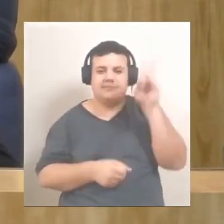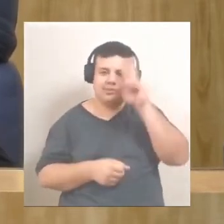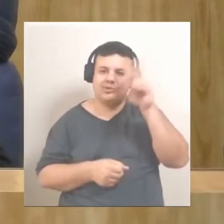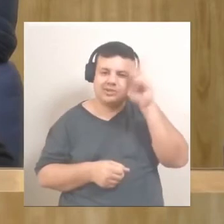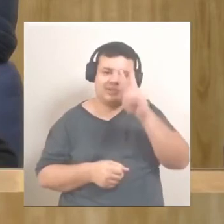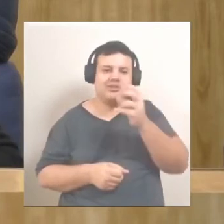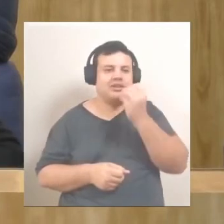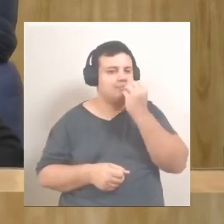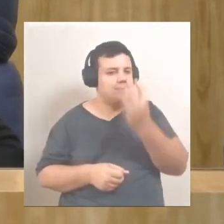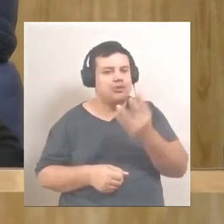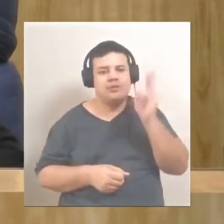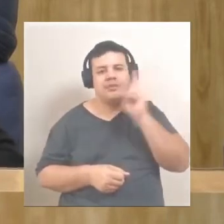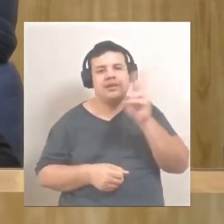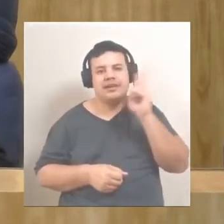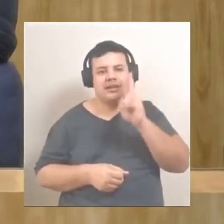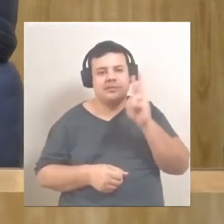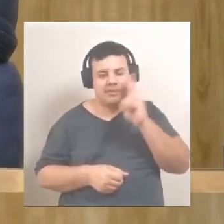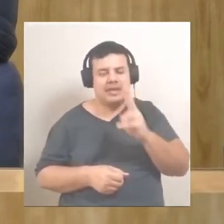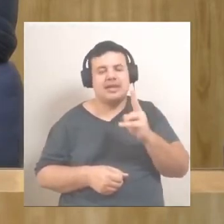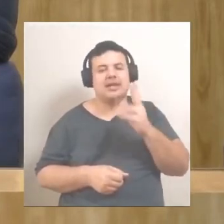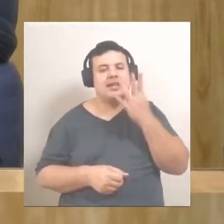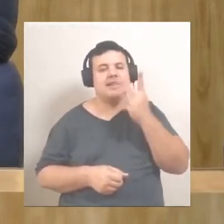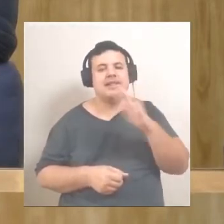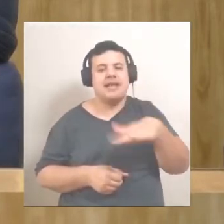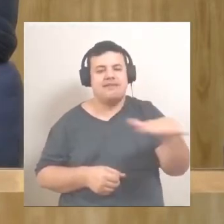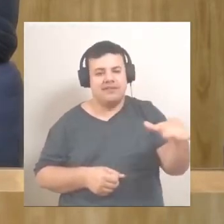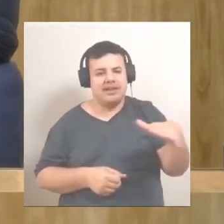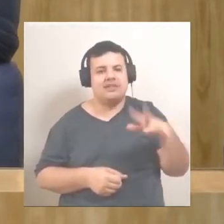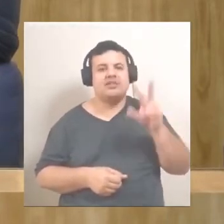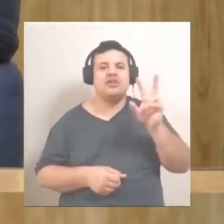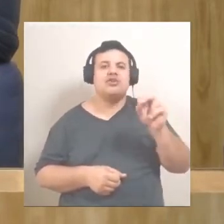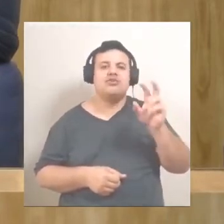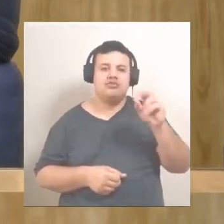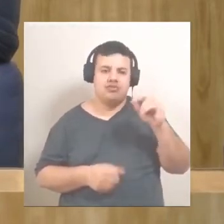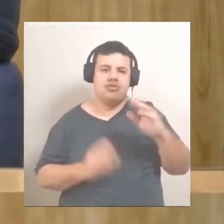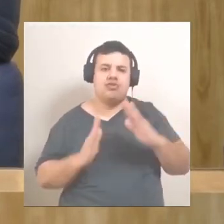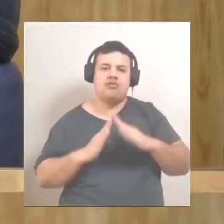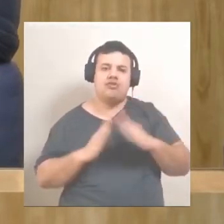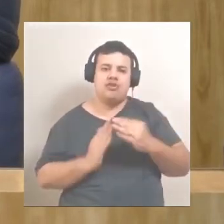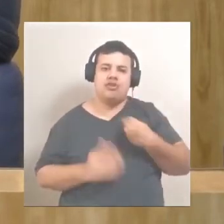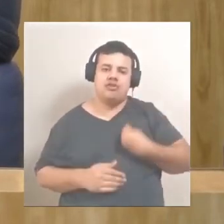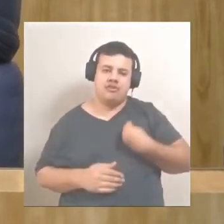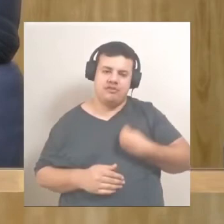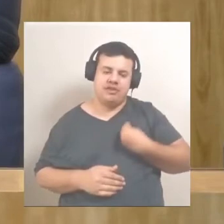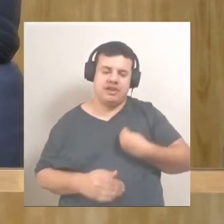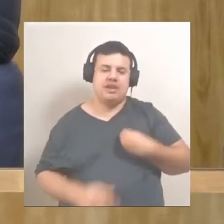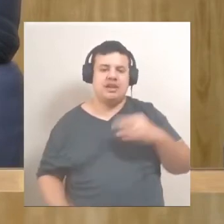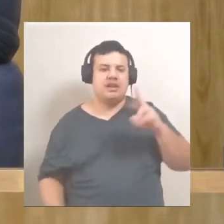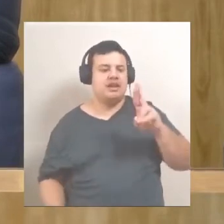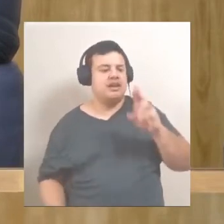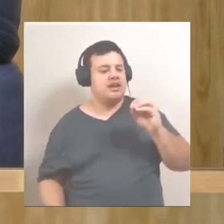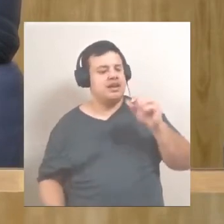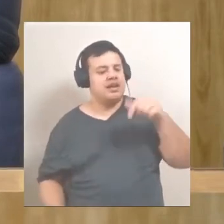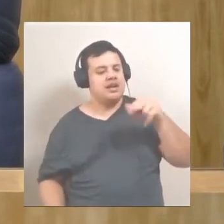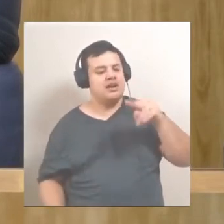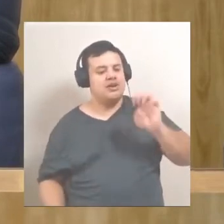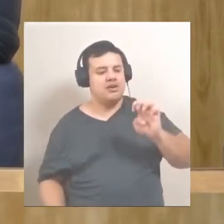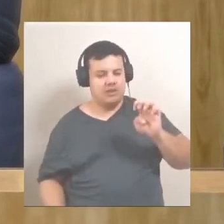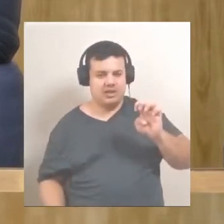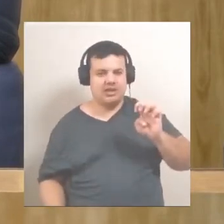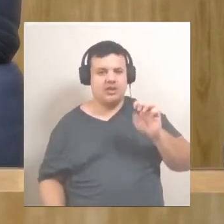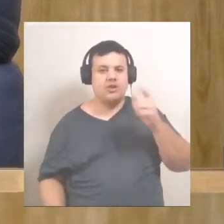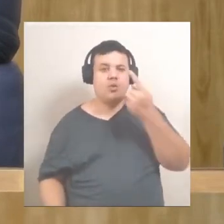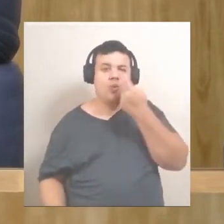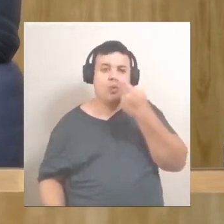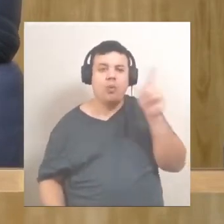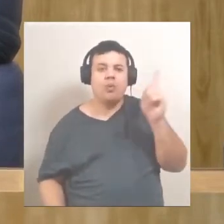boa para lembrar da infância. Meus avós moravam ali na Roque de Moraes, no último prédio lá do Conjunto Pacaembu, o